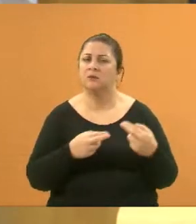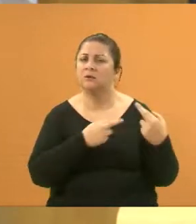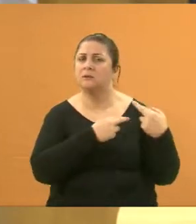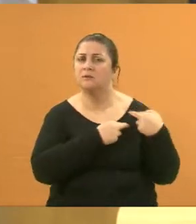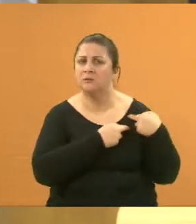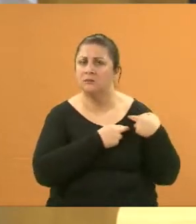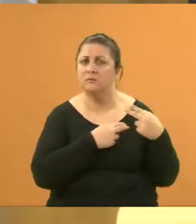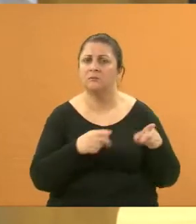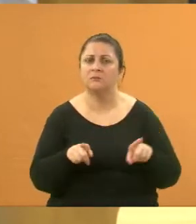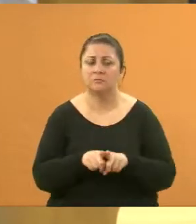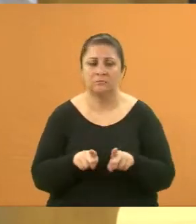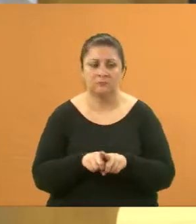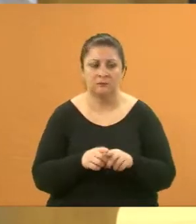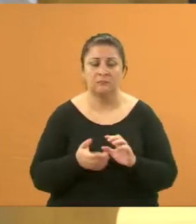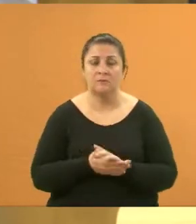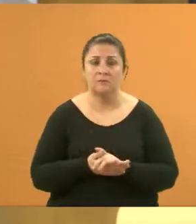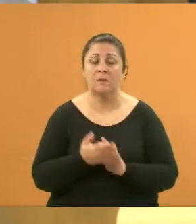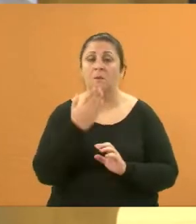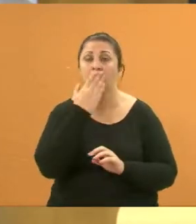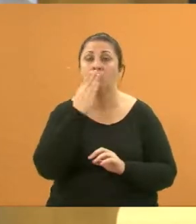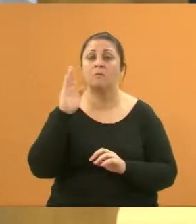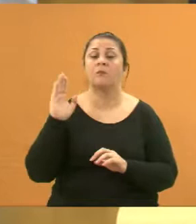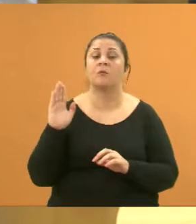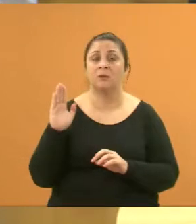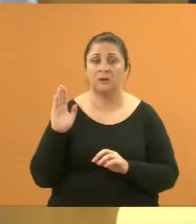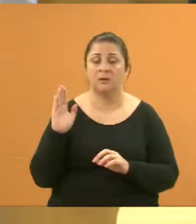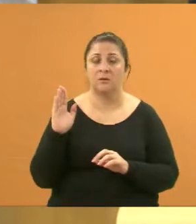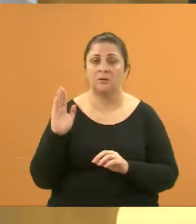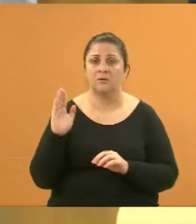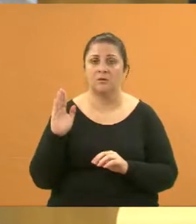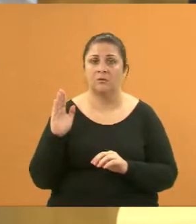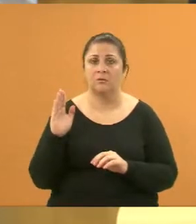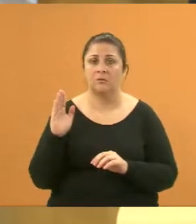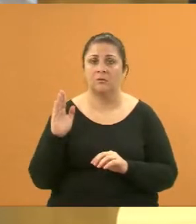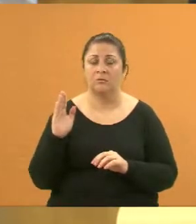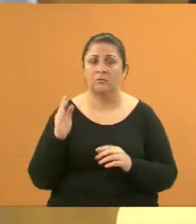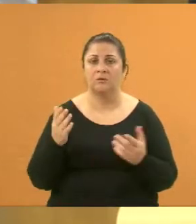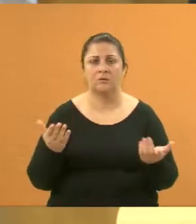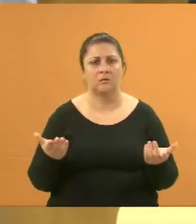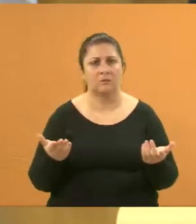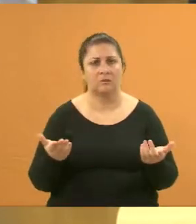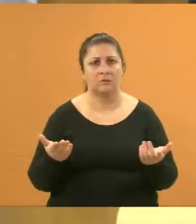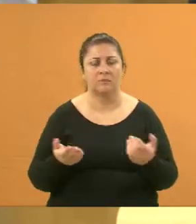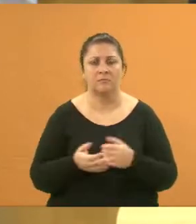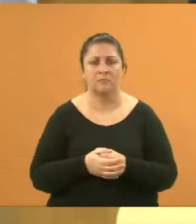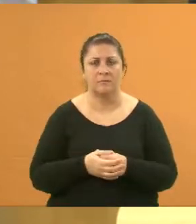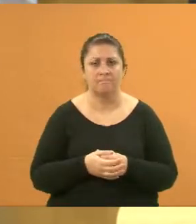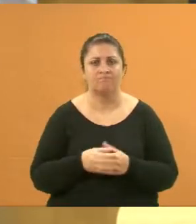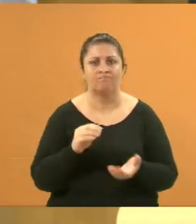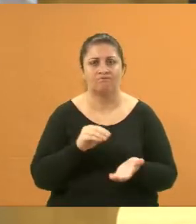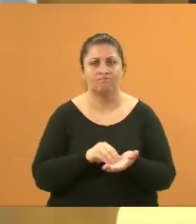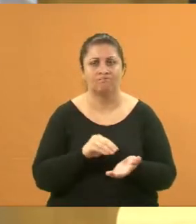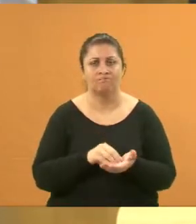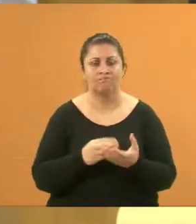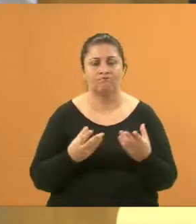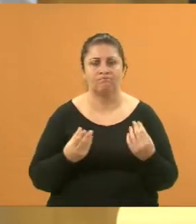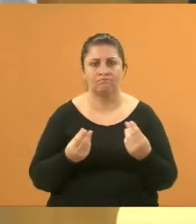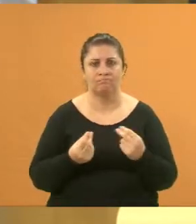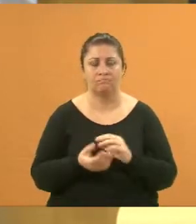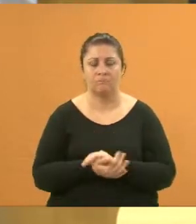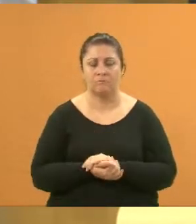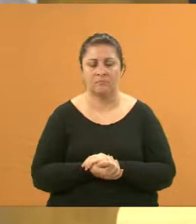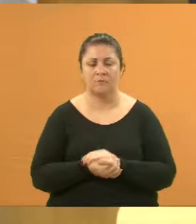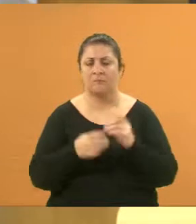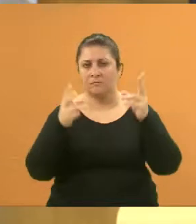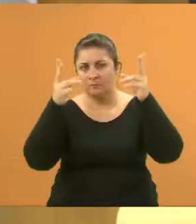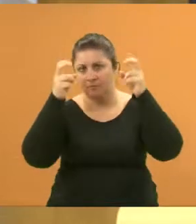com aquilo que ele prometeu em campanha está ainda muito a desejar. Perceba